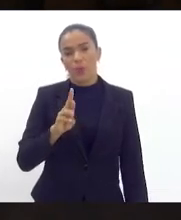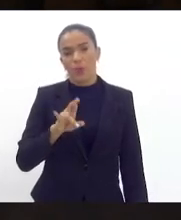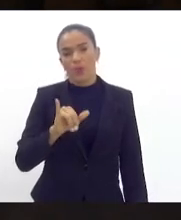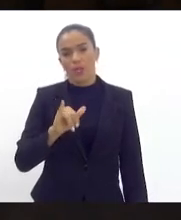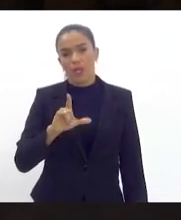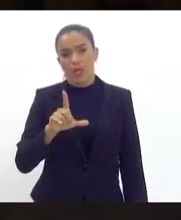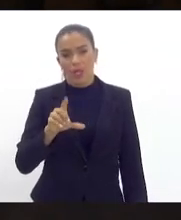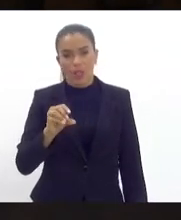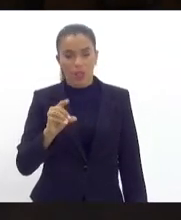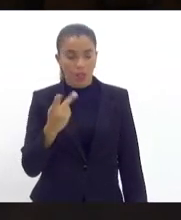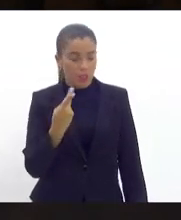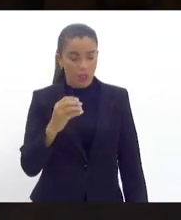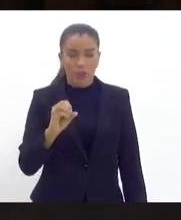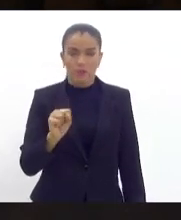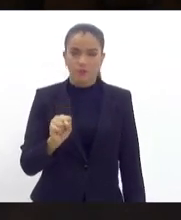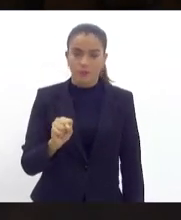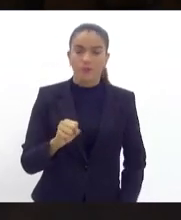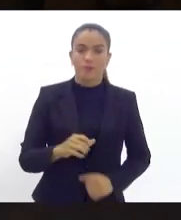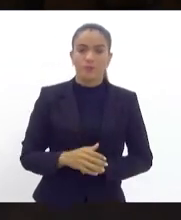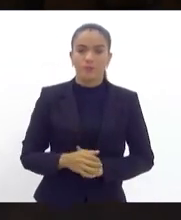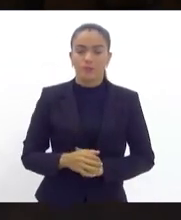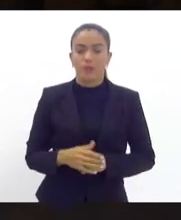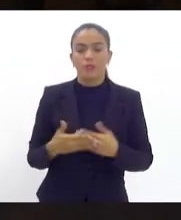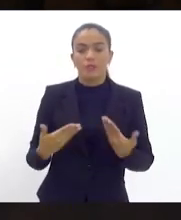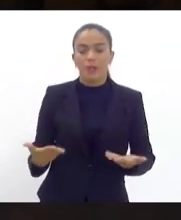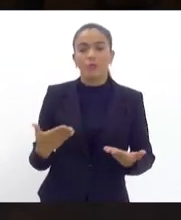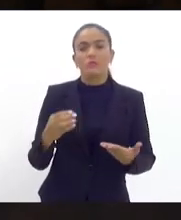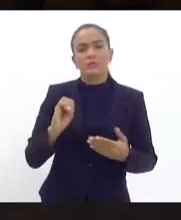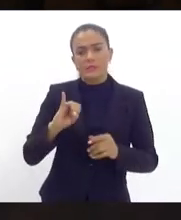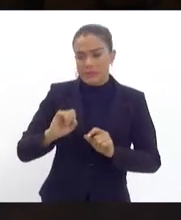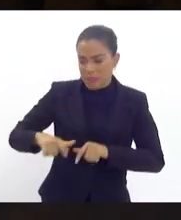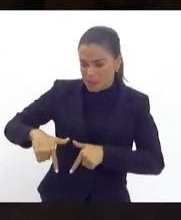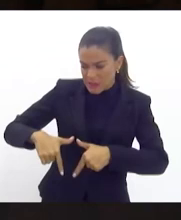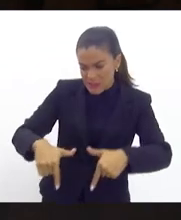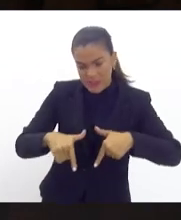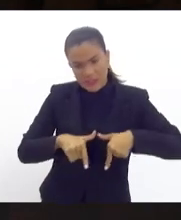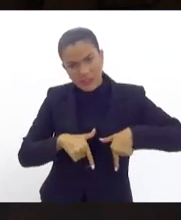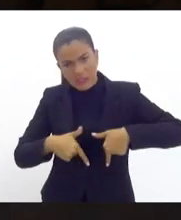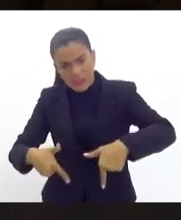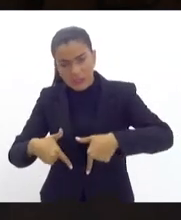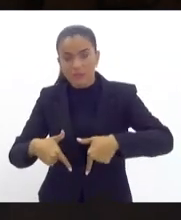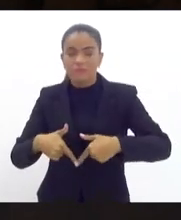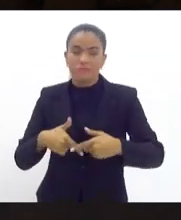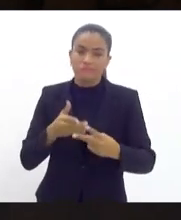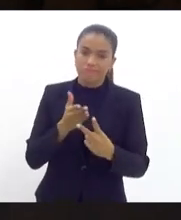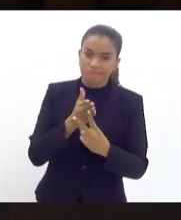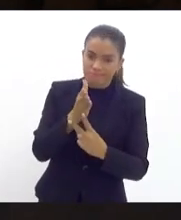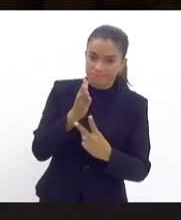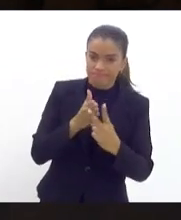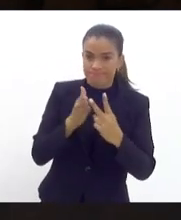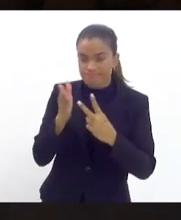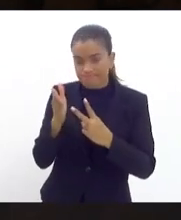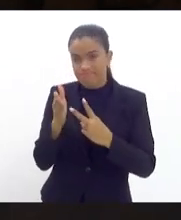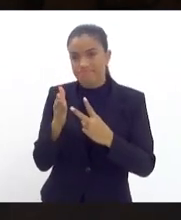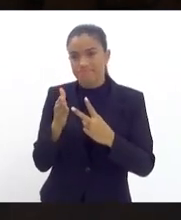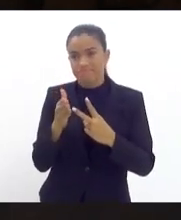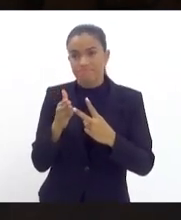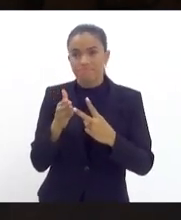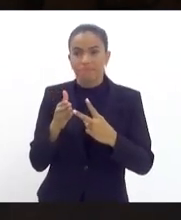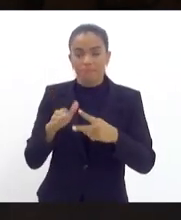condução dessa questão dos terrenos Então se essas ações se essas duas esses dois